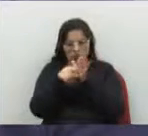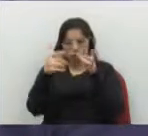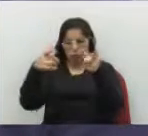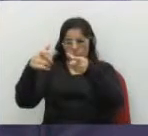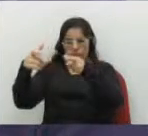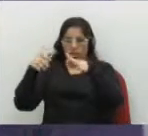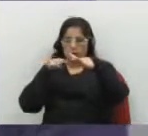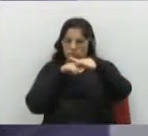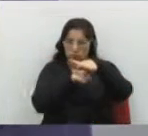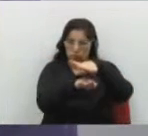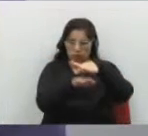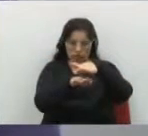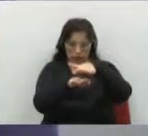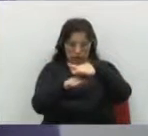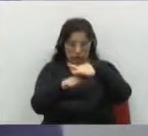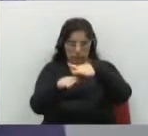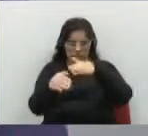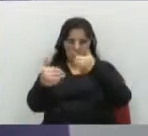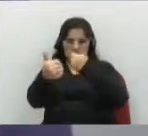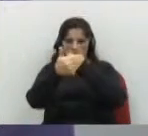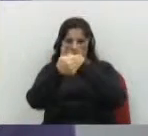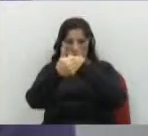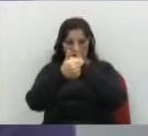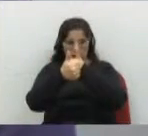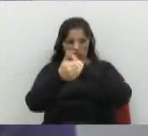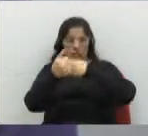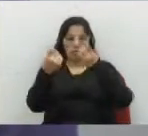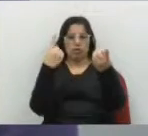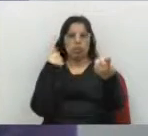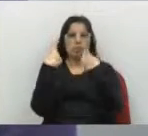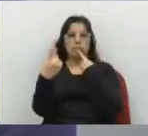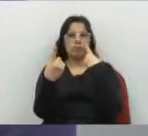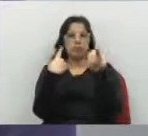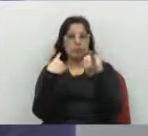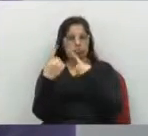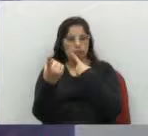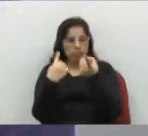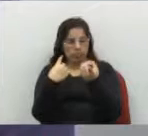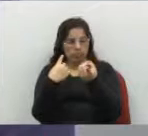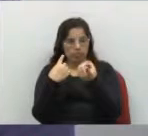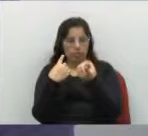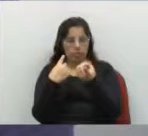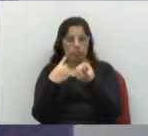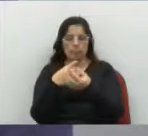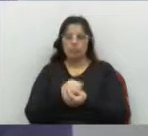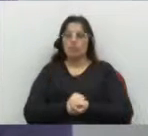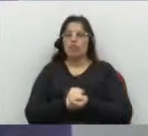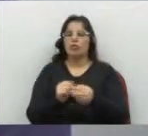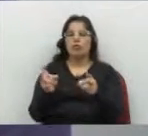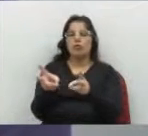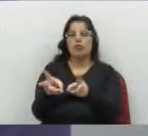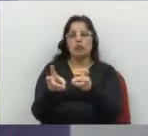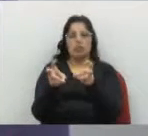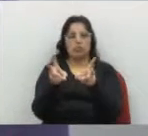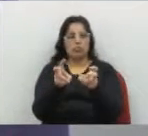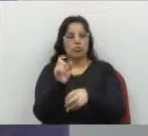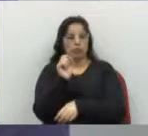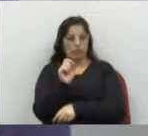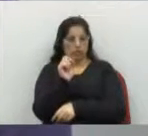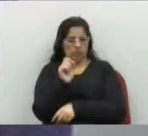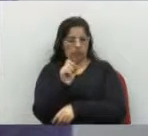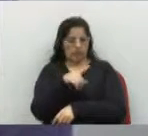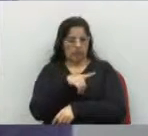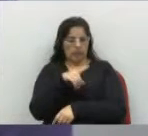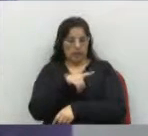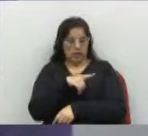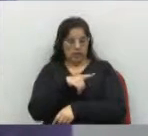às avenidas, Canteiro Central. E nós vimos que existem cidades que vem um projeto do